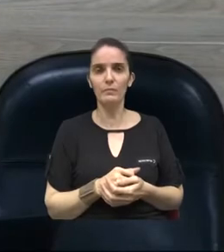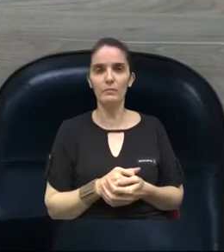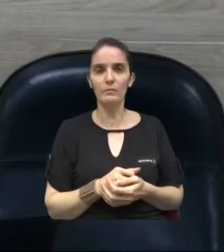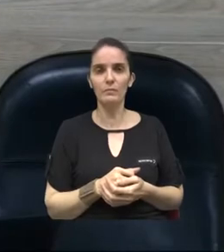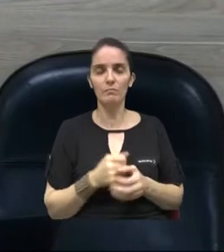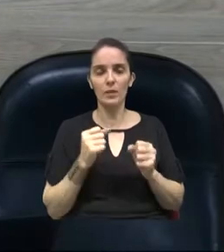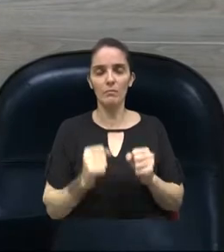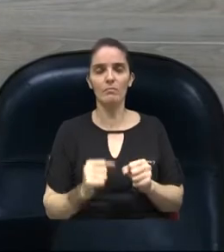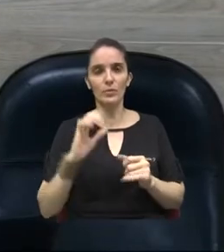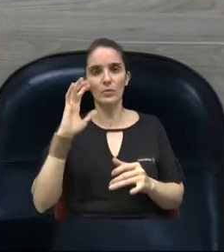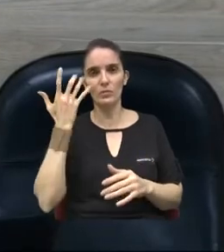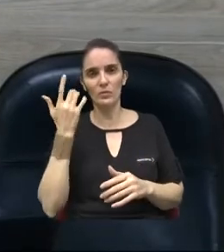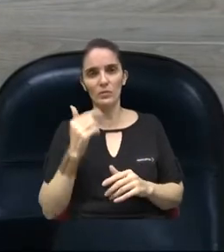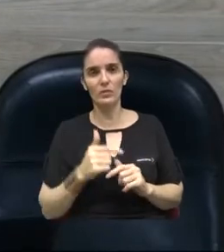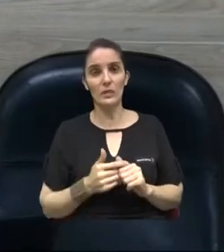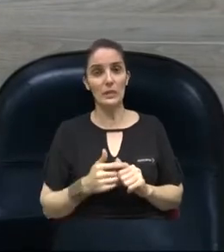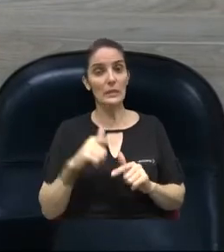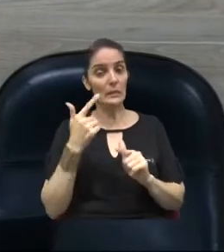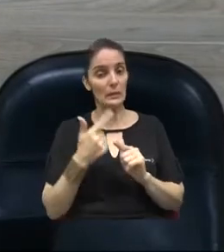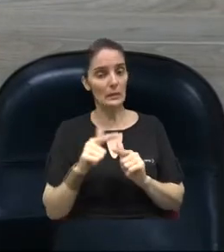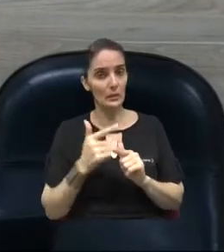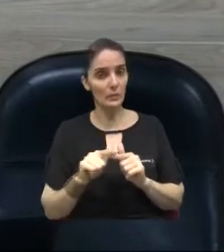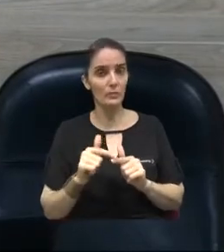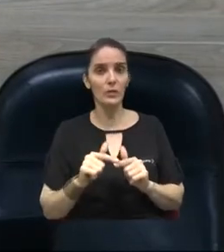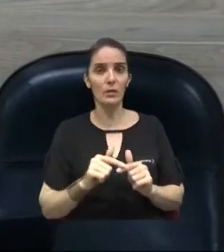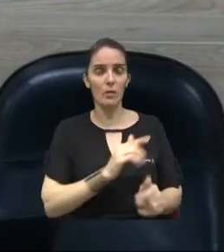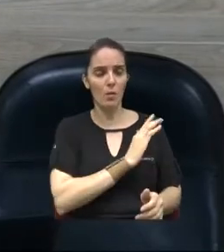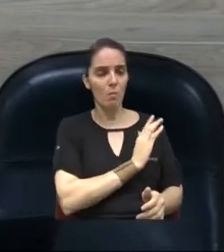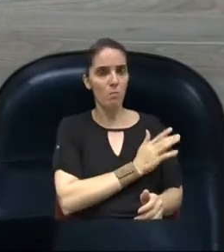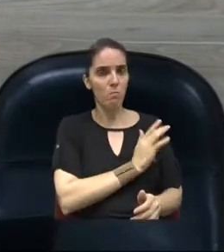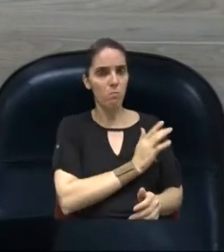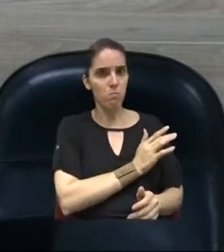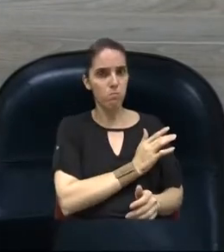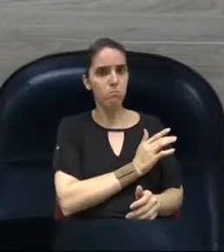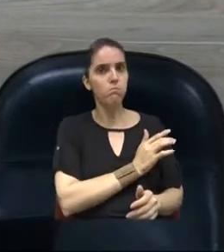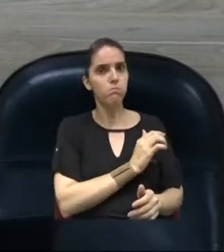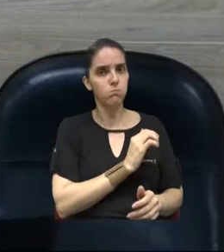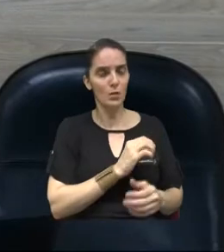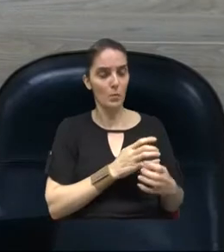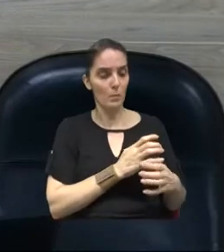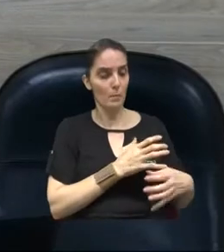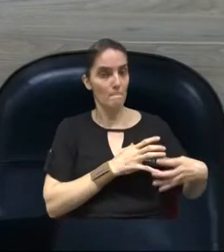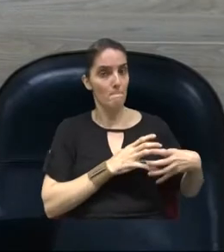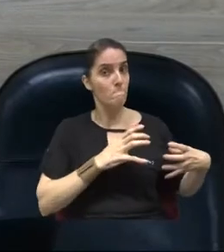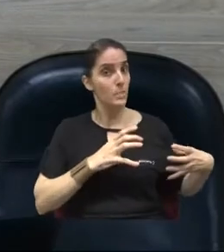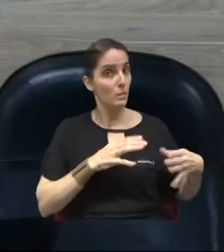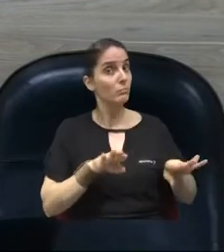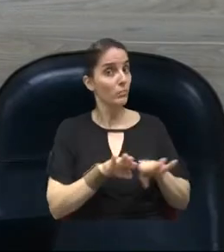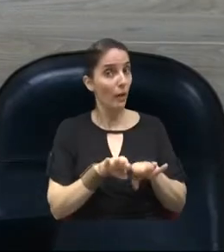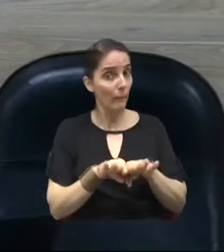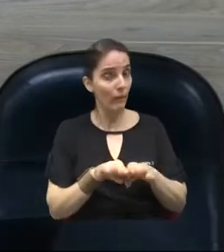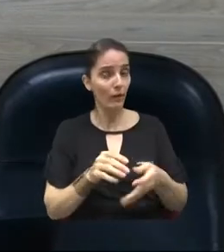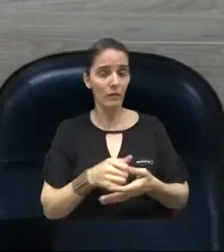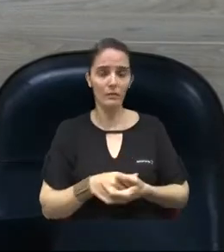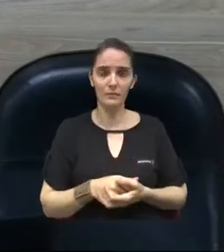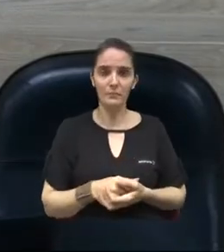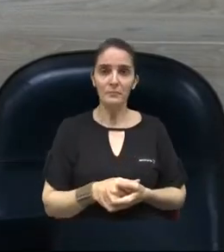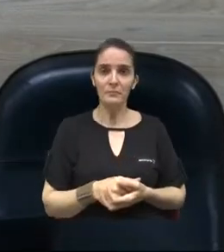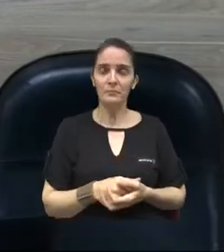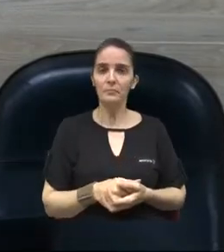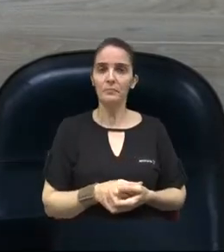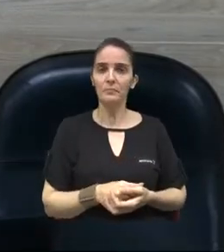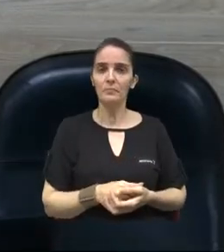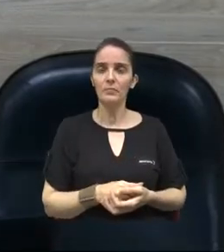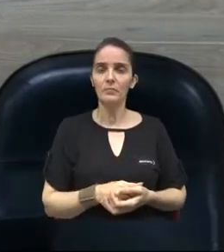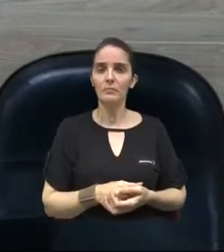acometida realmente por problema cardiovascular, porque o coração também é um músculo, e acaba tendo aumento da massa também do coração,